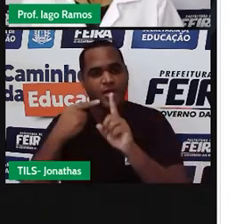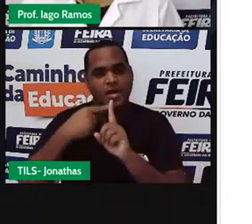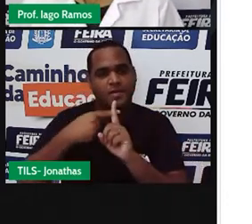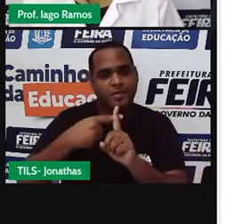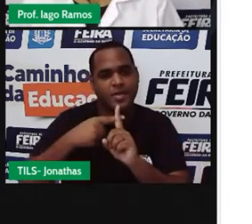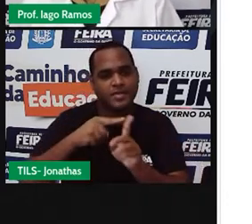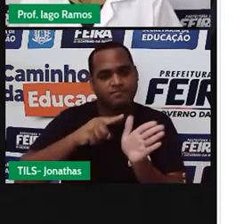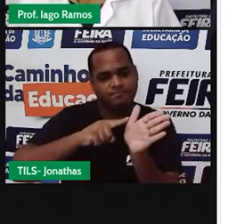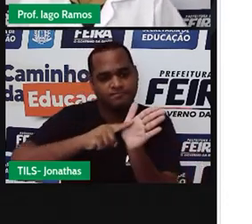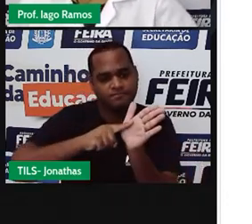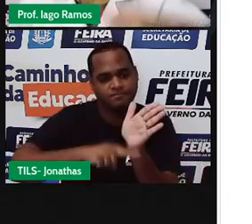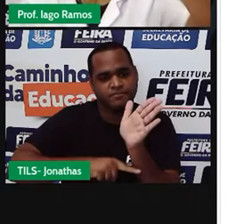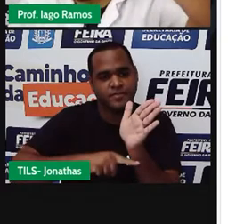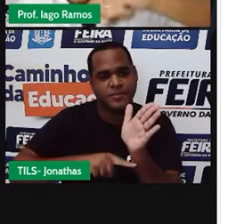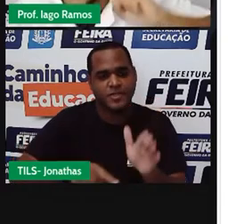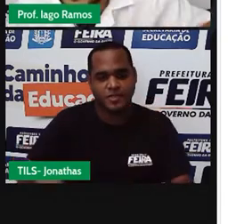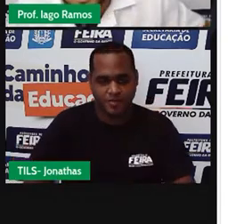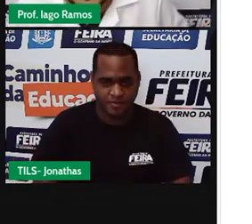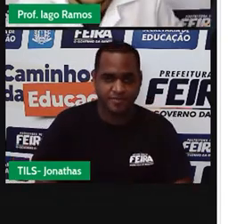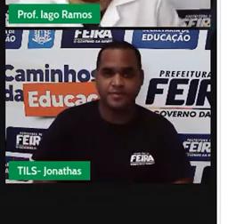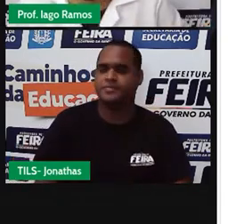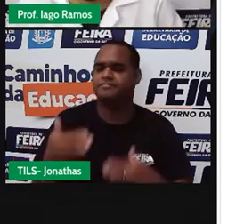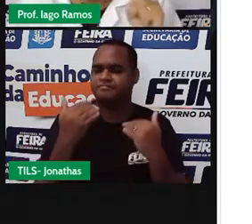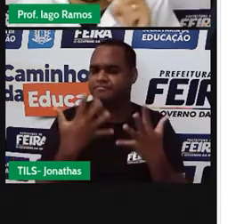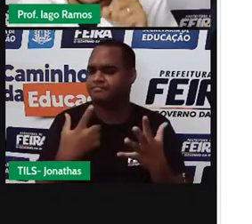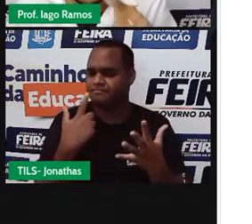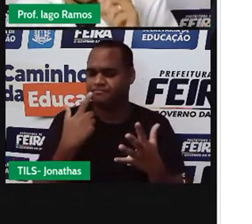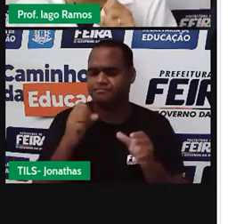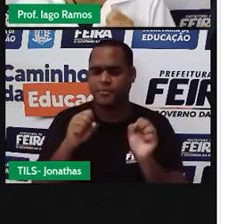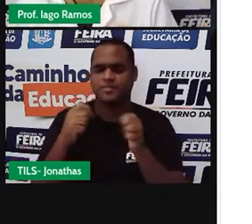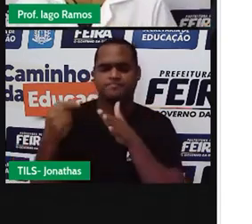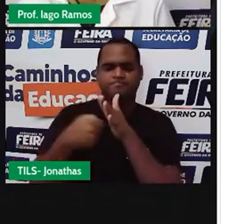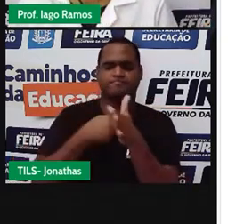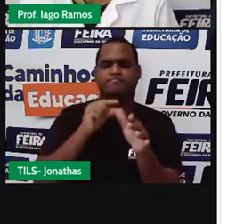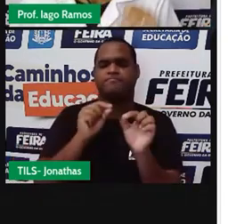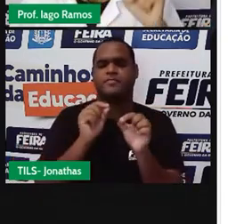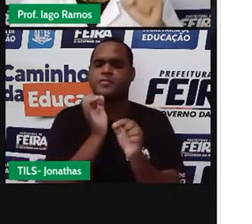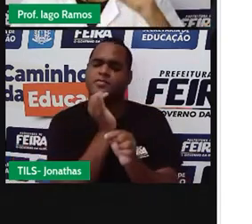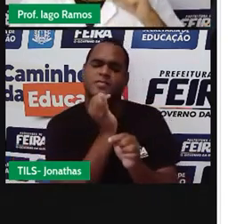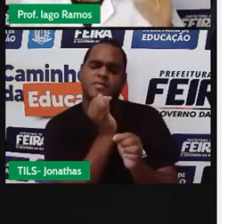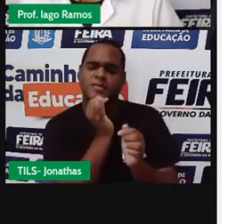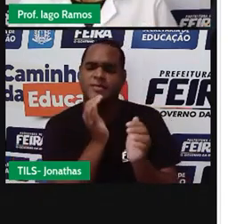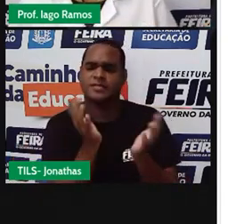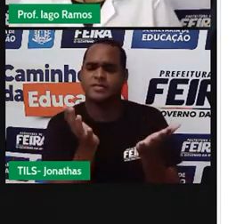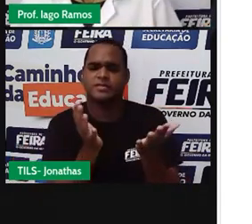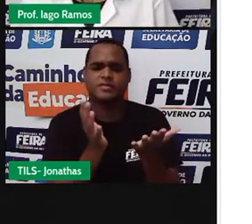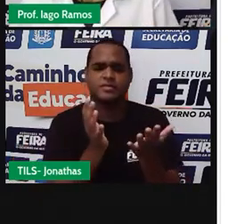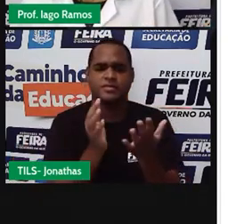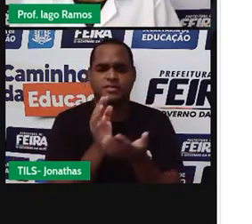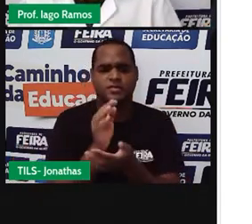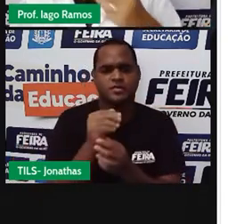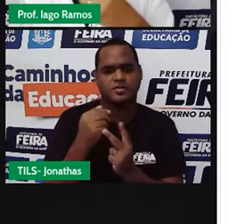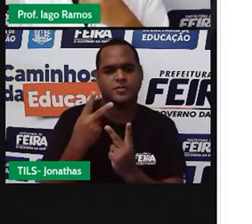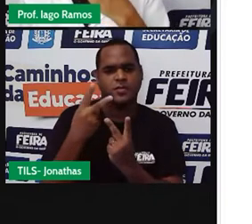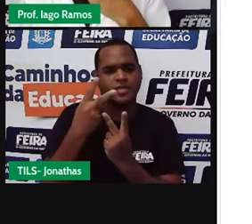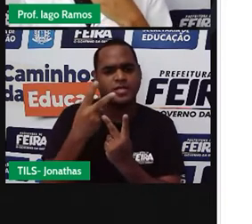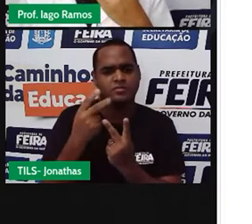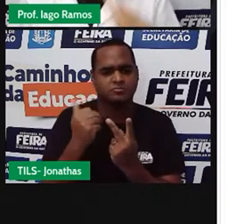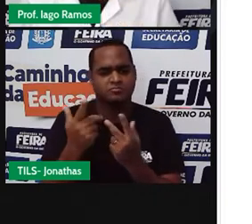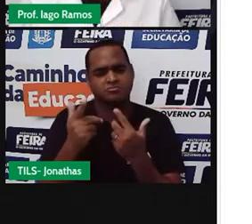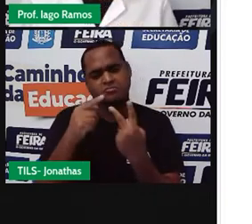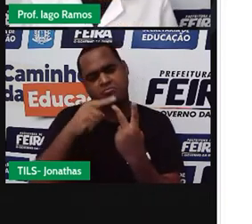último adição e subtração mas aí alguém pode me perguntar professor por exemplo ali ó potências e raízes